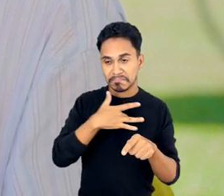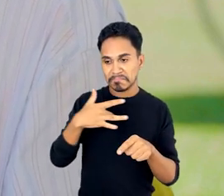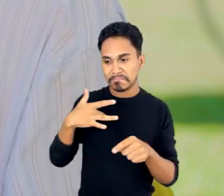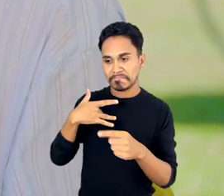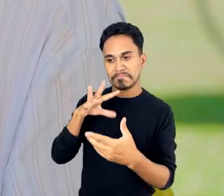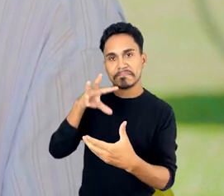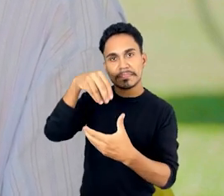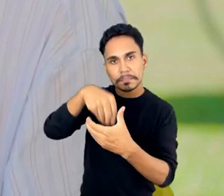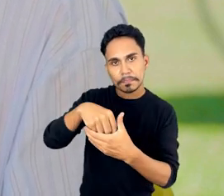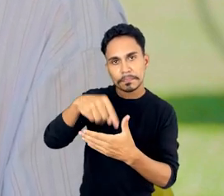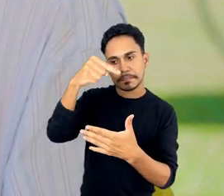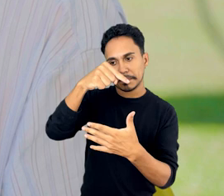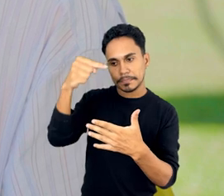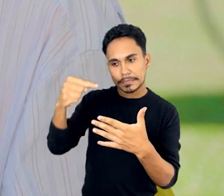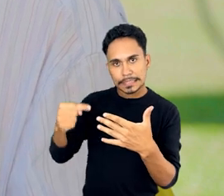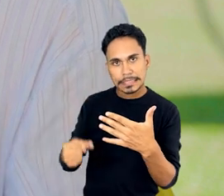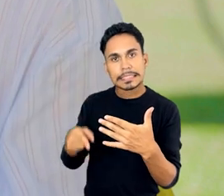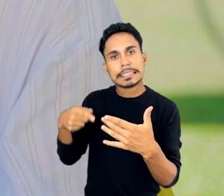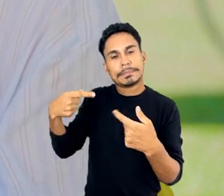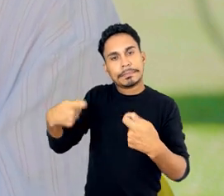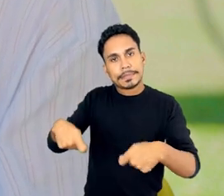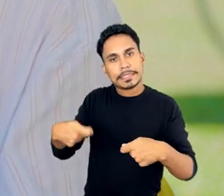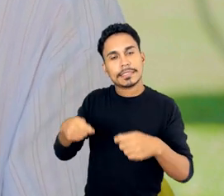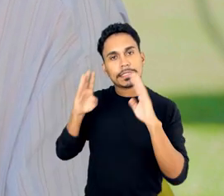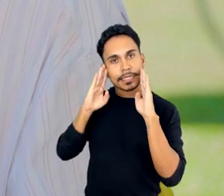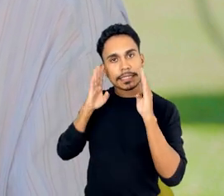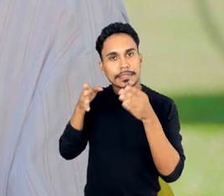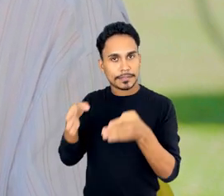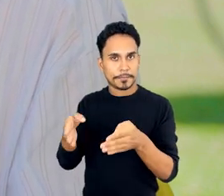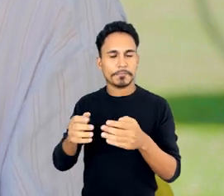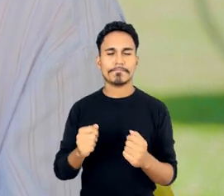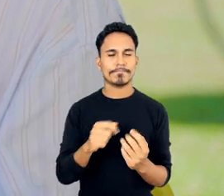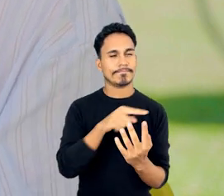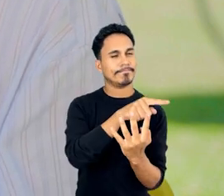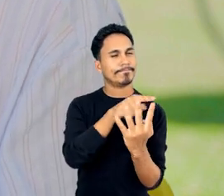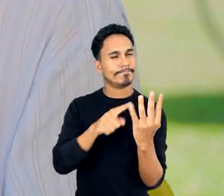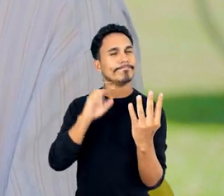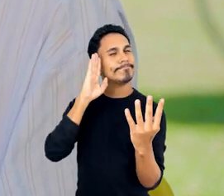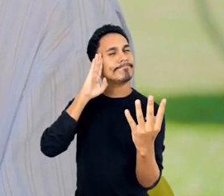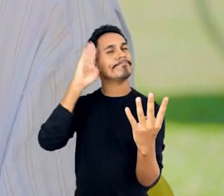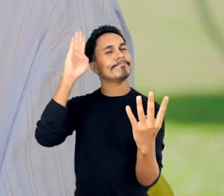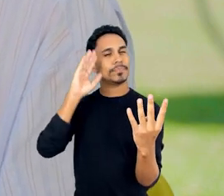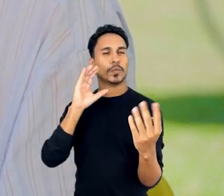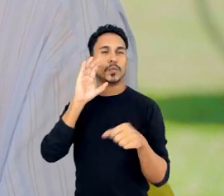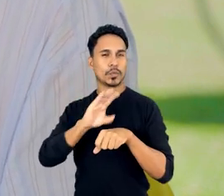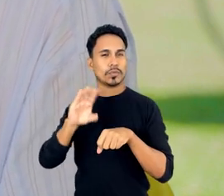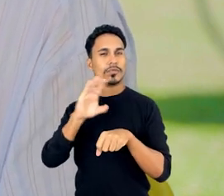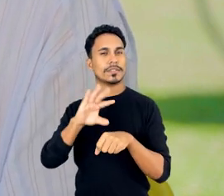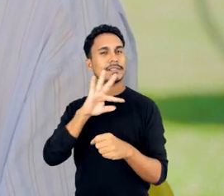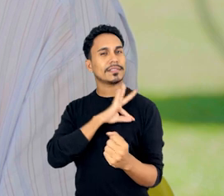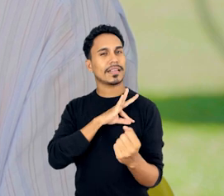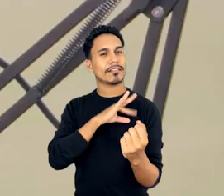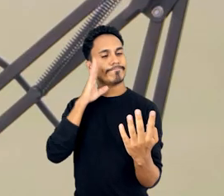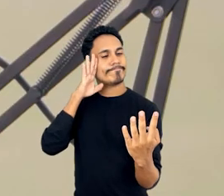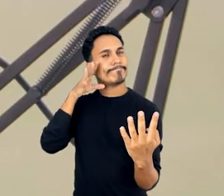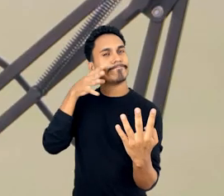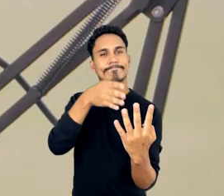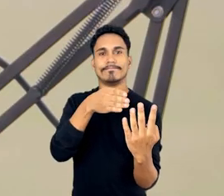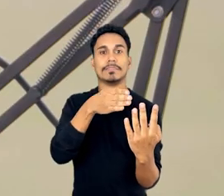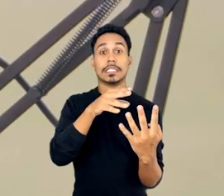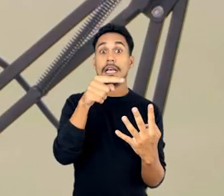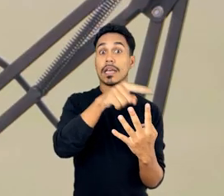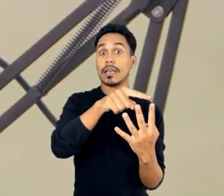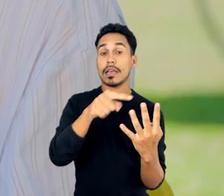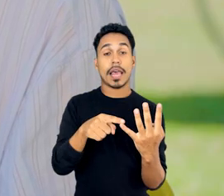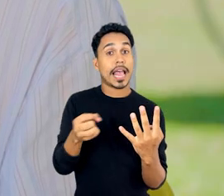pode eh precisa né de desse atendimento então é só para eh sinalizar eh